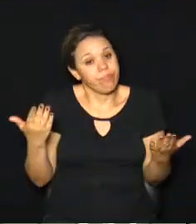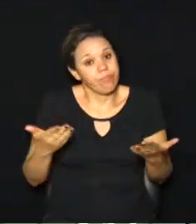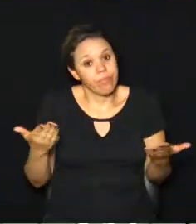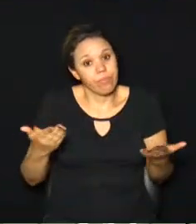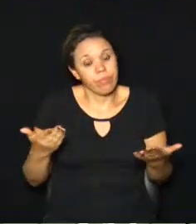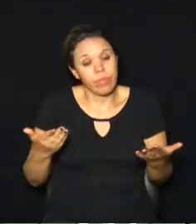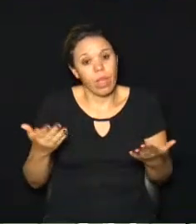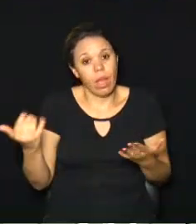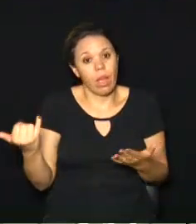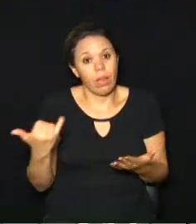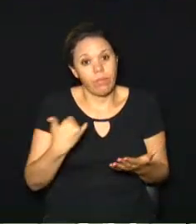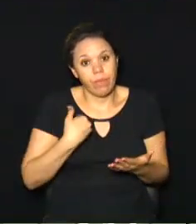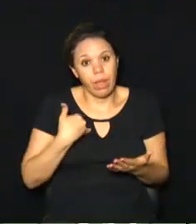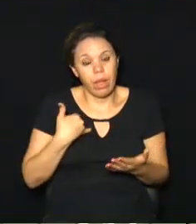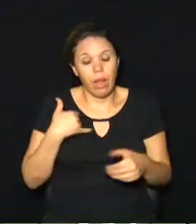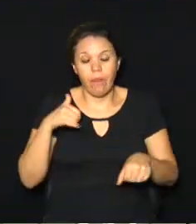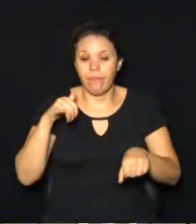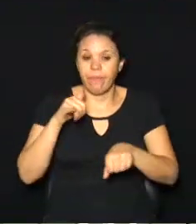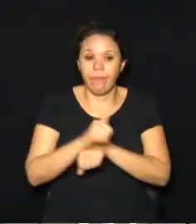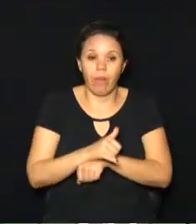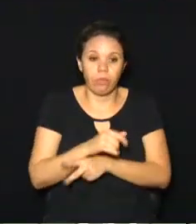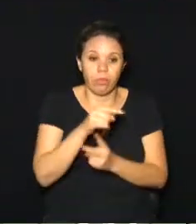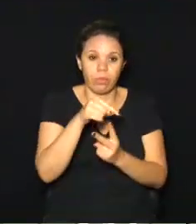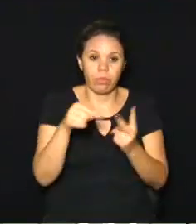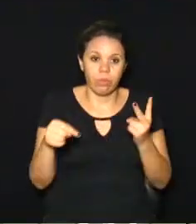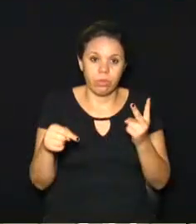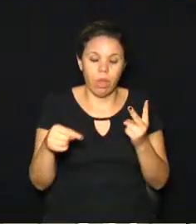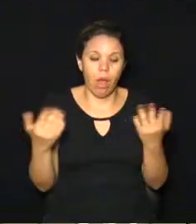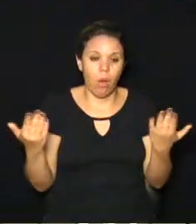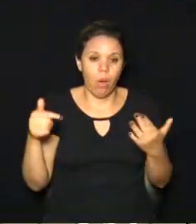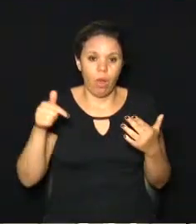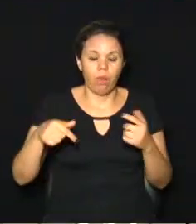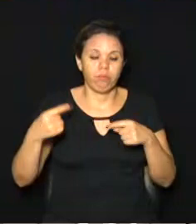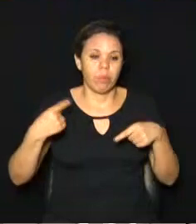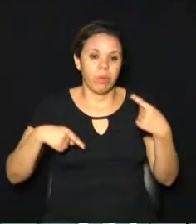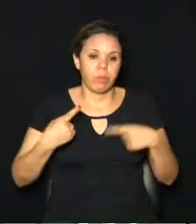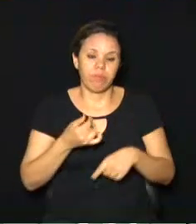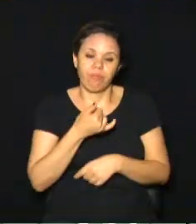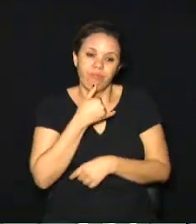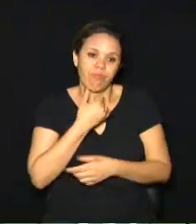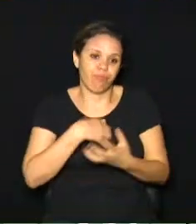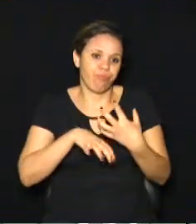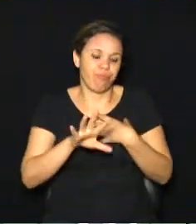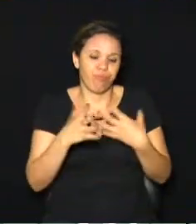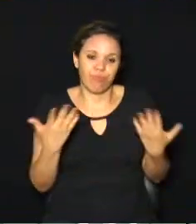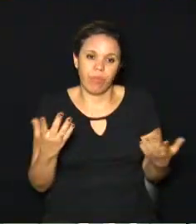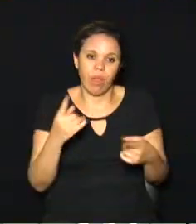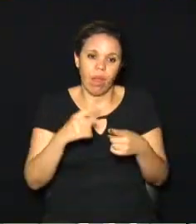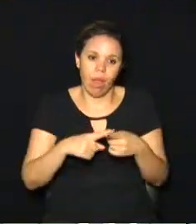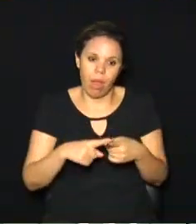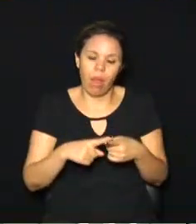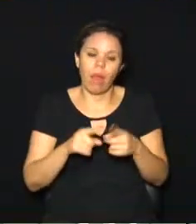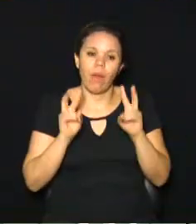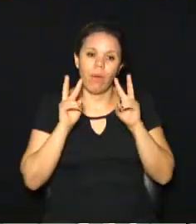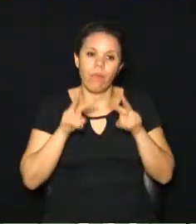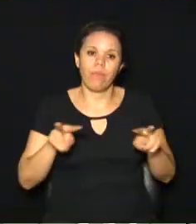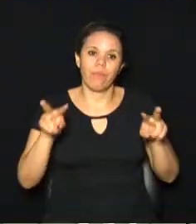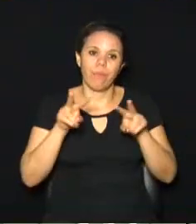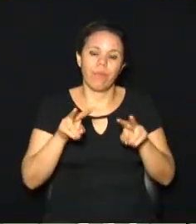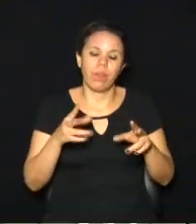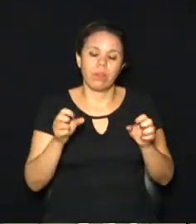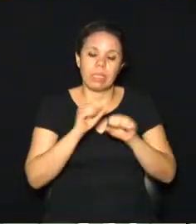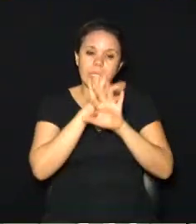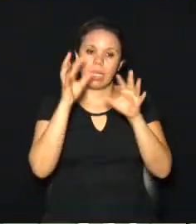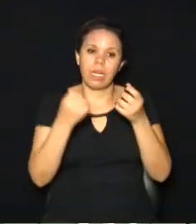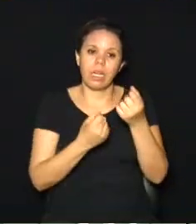fomos comunicados da ausência deles aqui nesse debate, que nós lamentamos muito, porque era um debate que visava principalmente